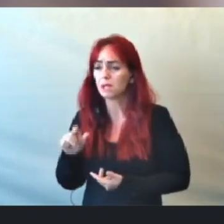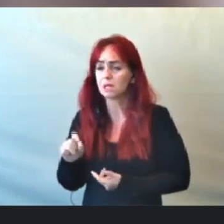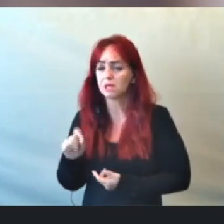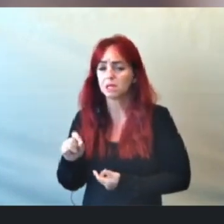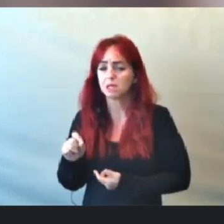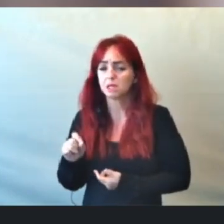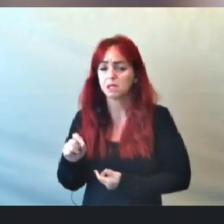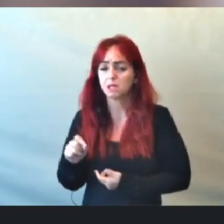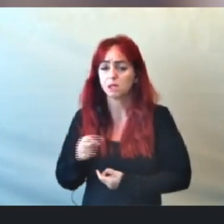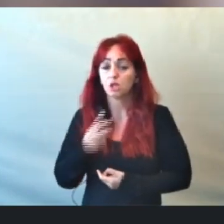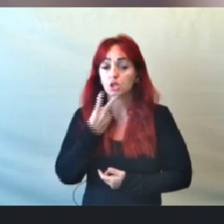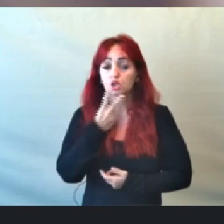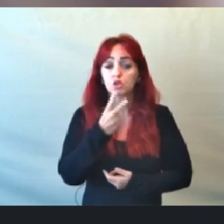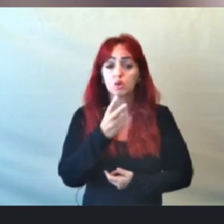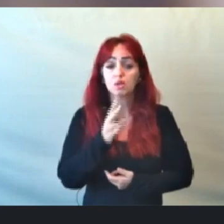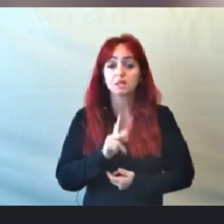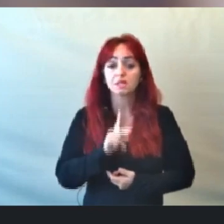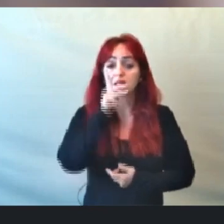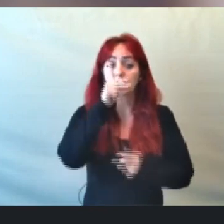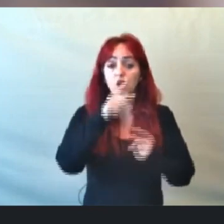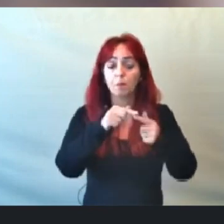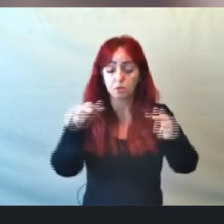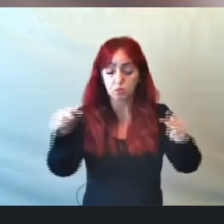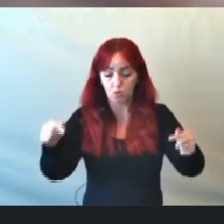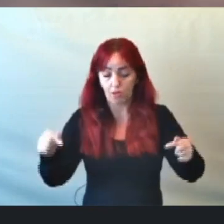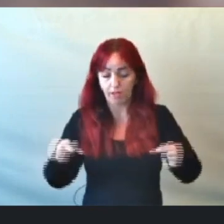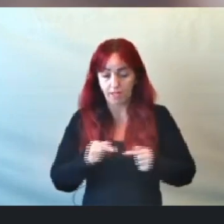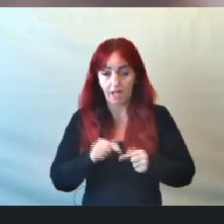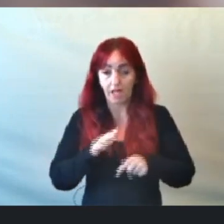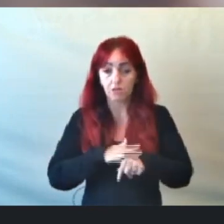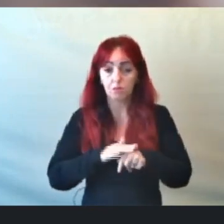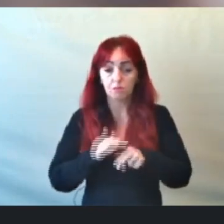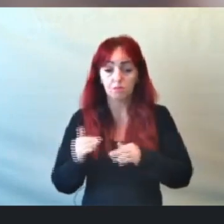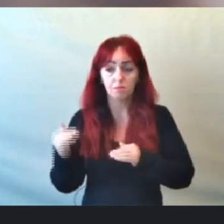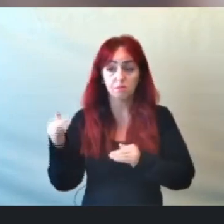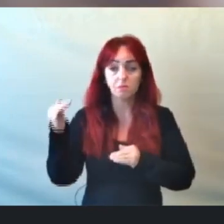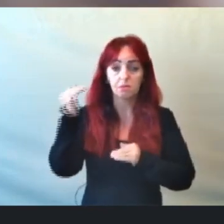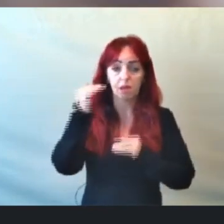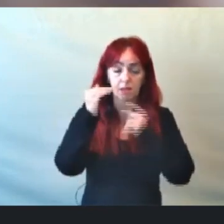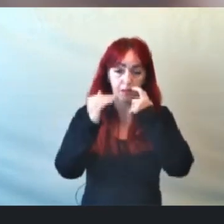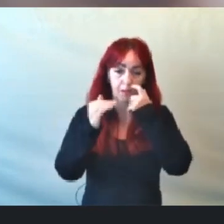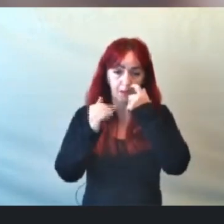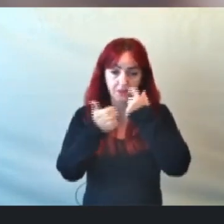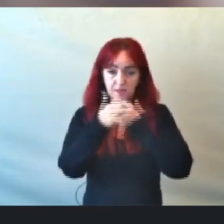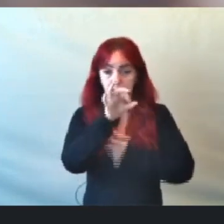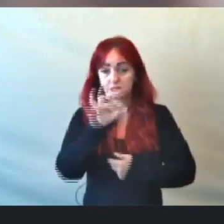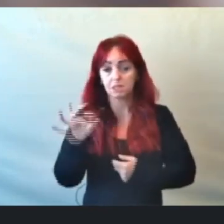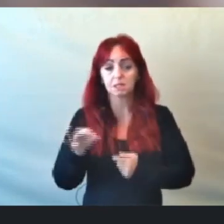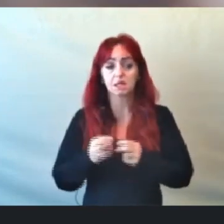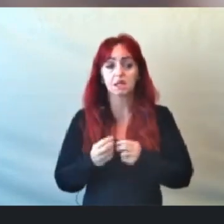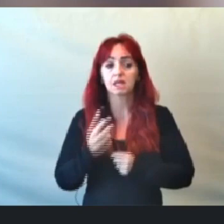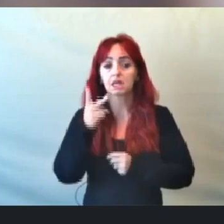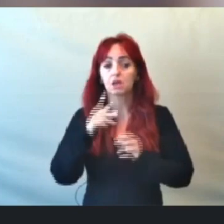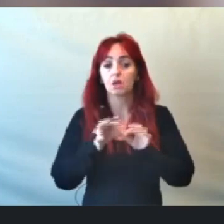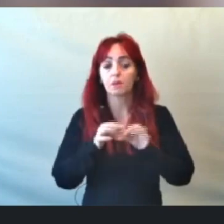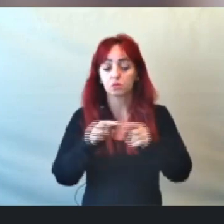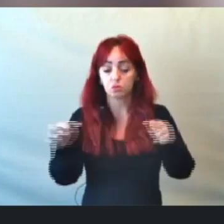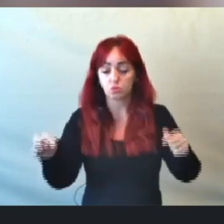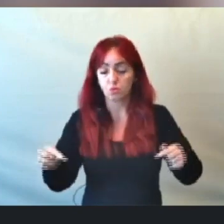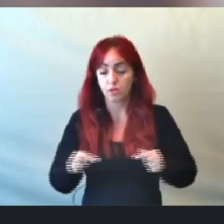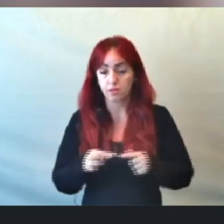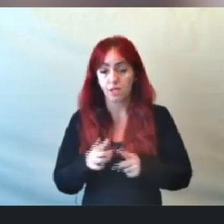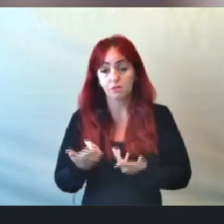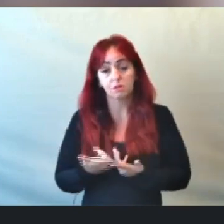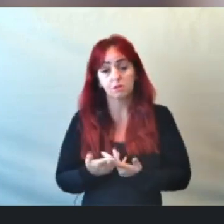2 quilômetros quadrados, 50 vezes maior é a bacia, né, de 100 quilômetros quadrados, isso tudo chegando nesse pequeno laguinho. Então, é